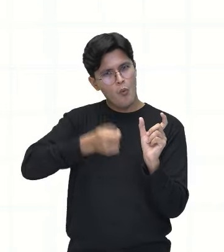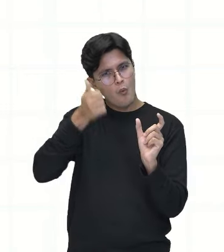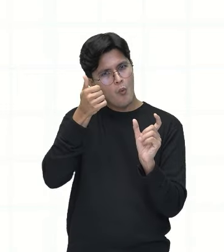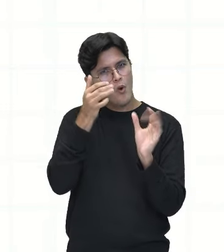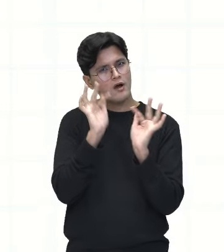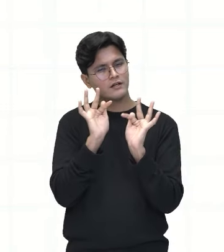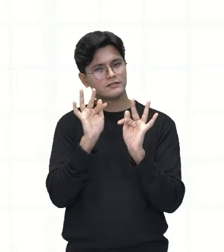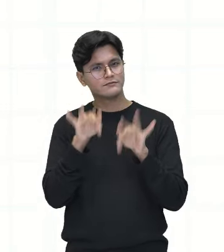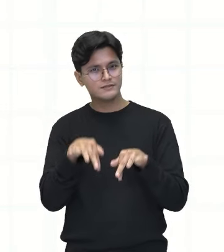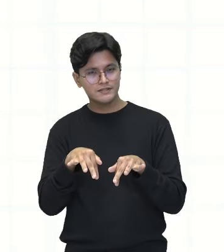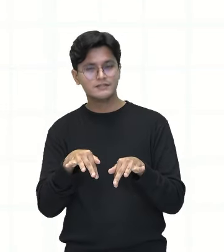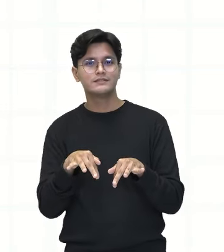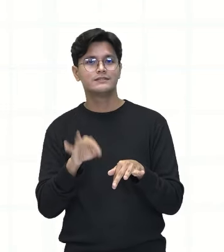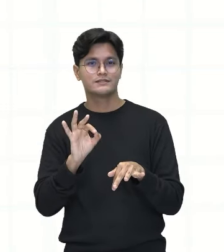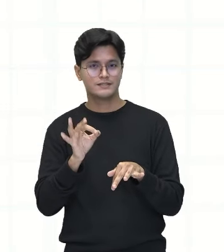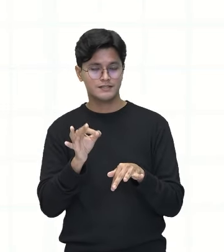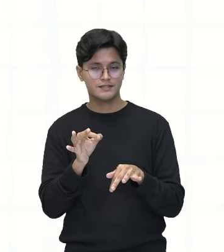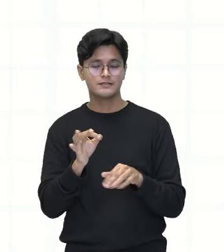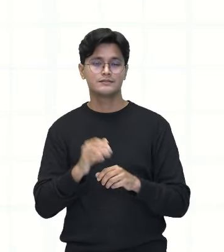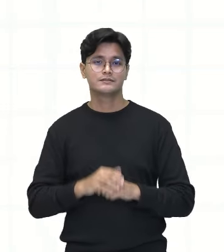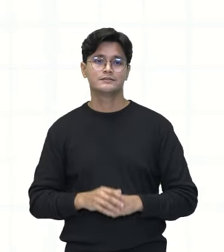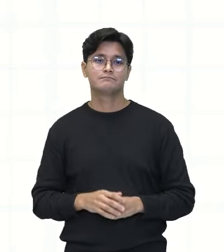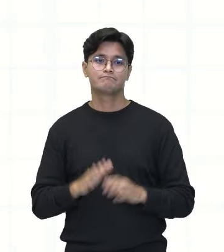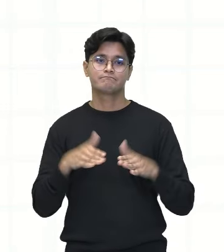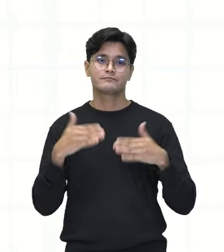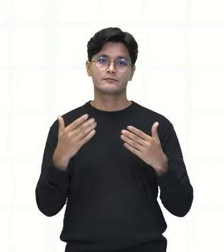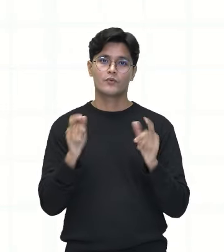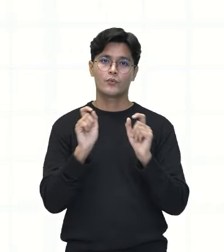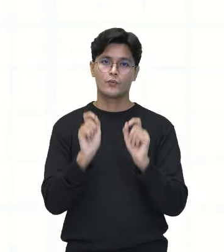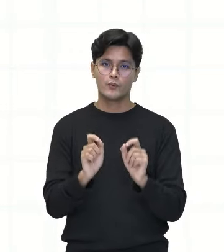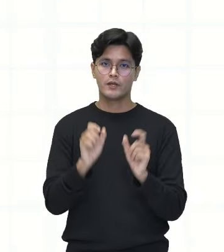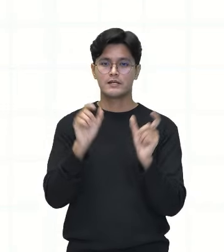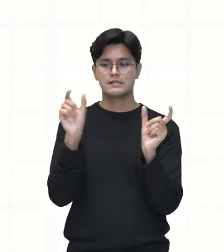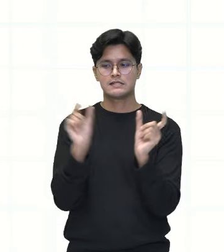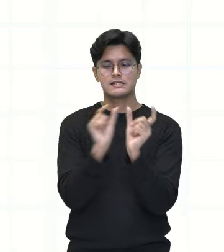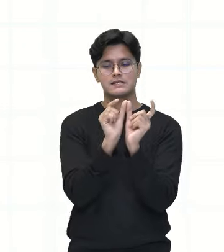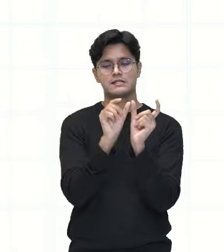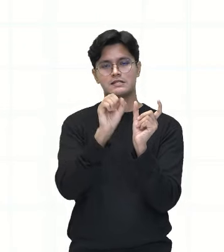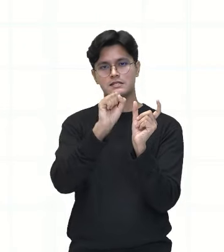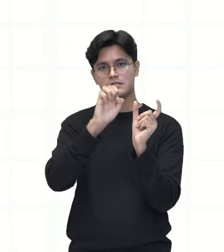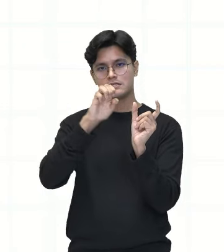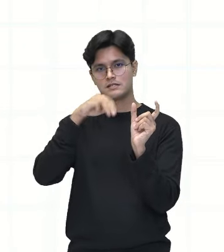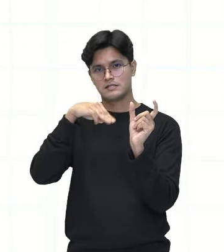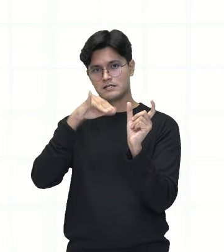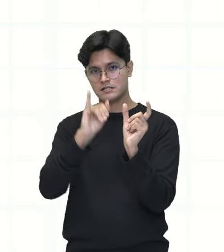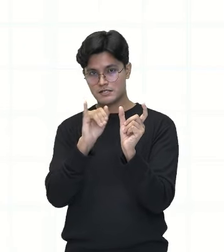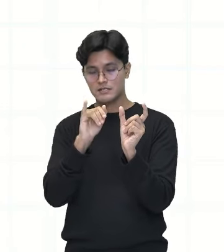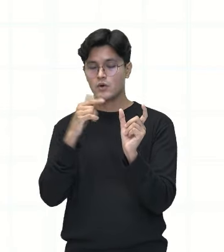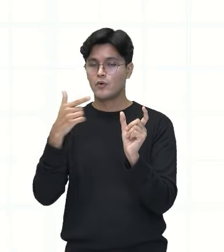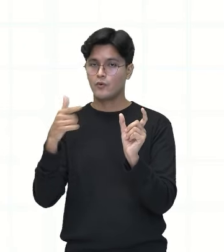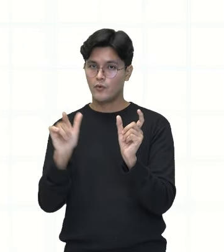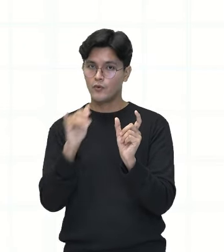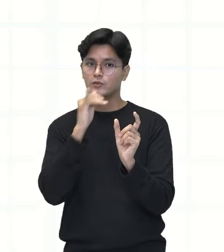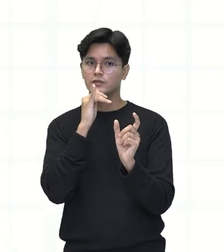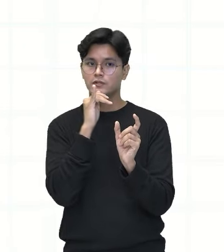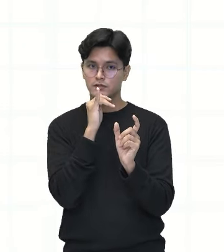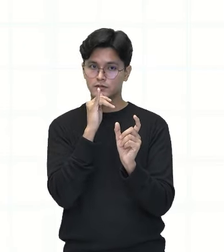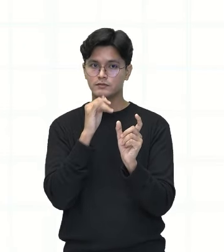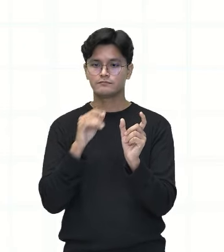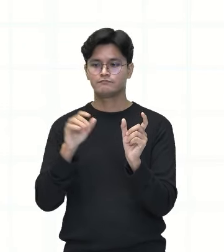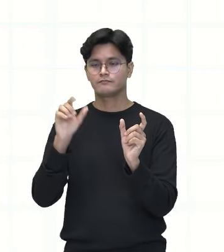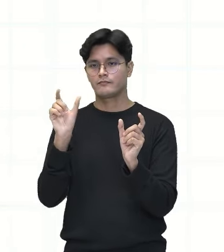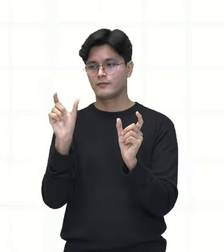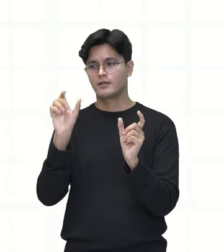bem um finalista, certo? Semi, ok? Vamos ver um outro exemplo. Palavra semi na frente,